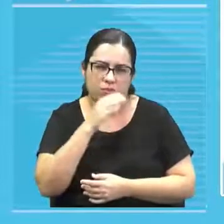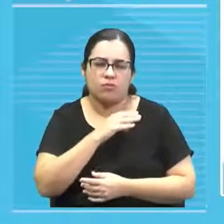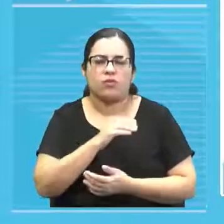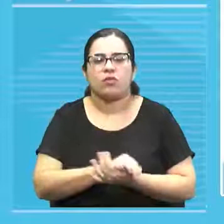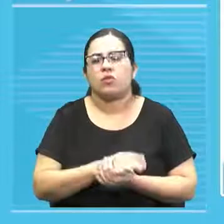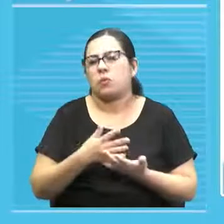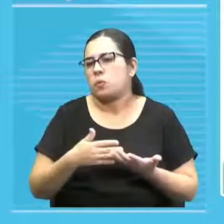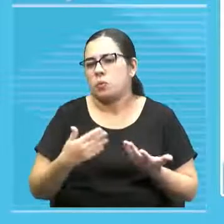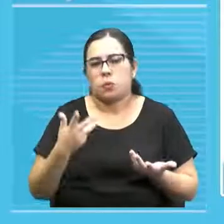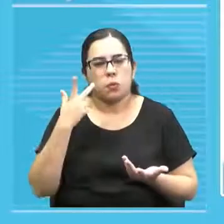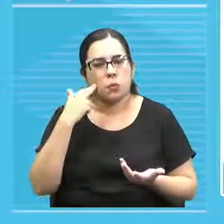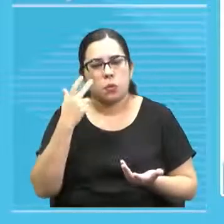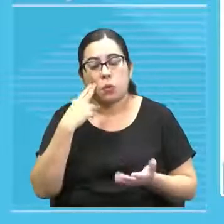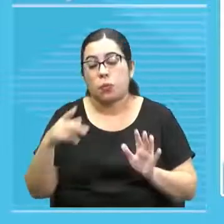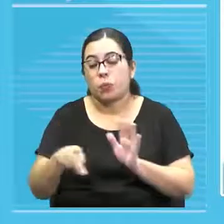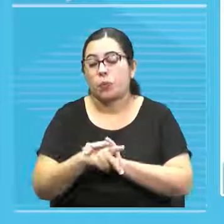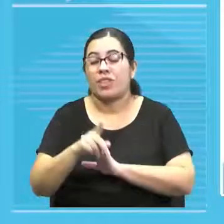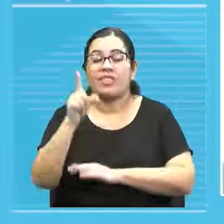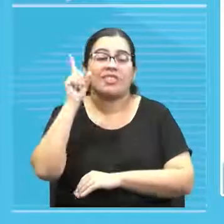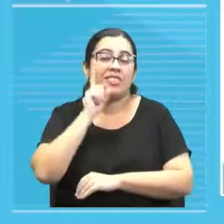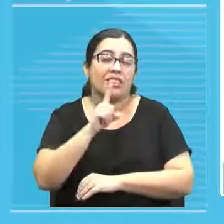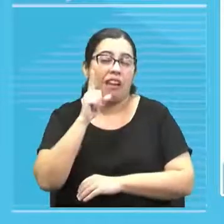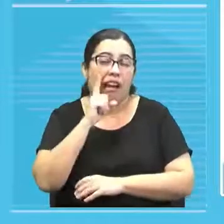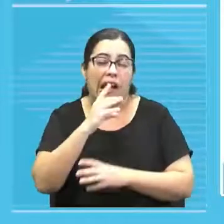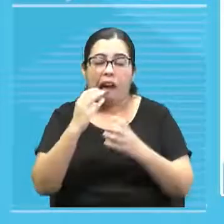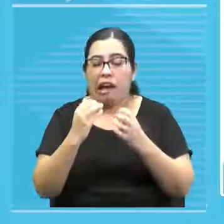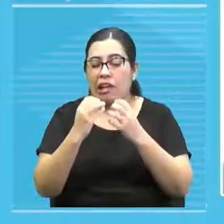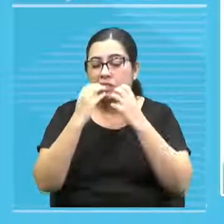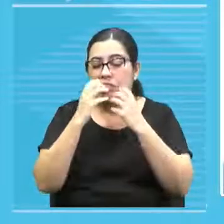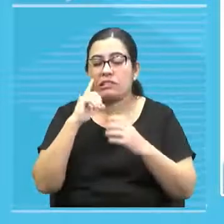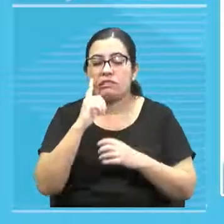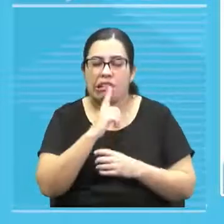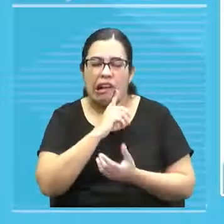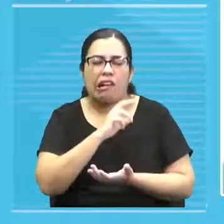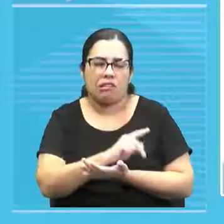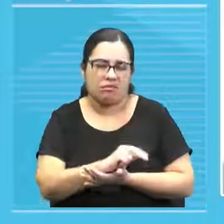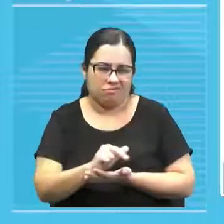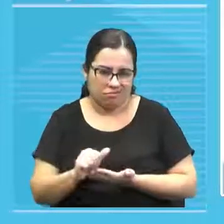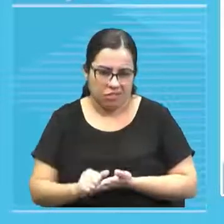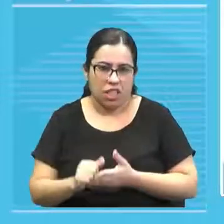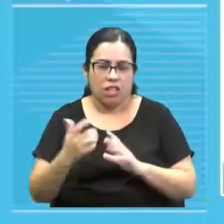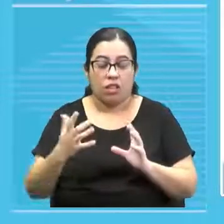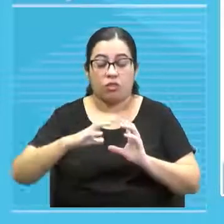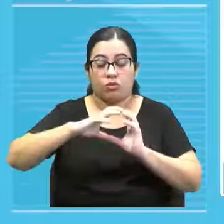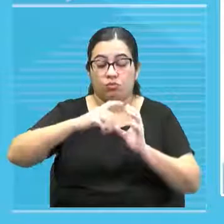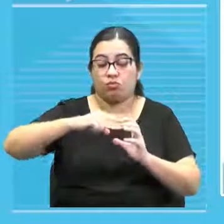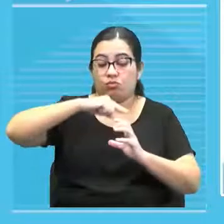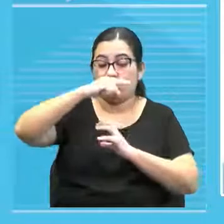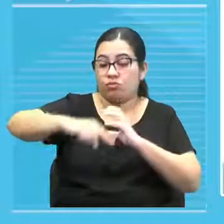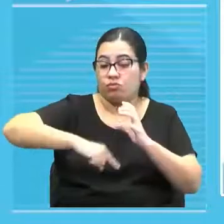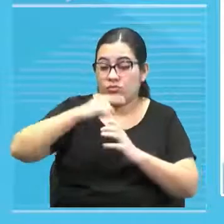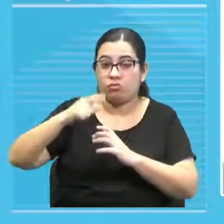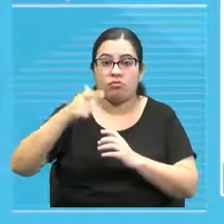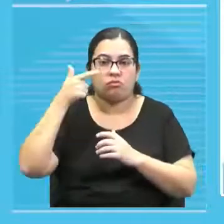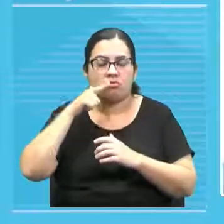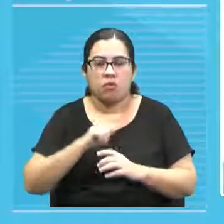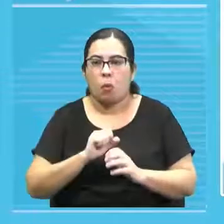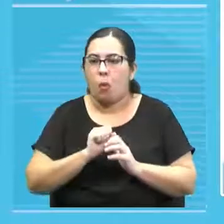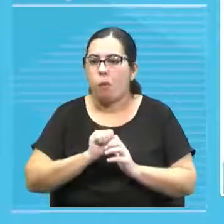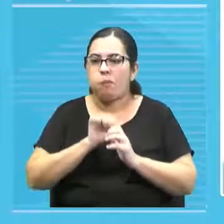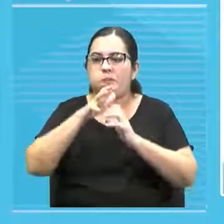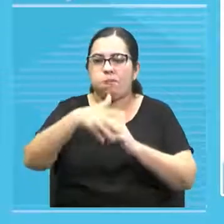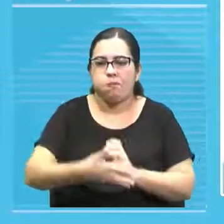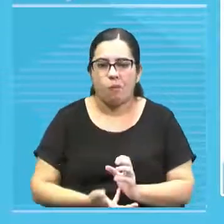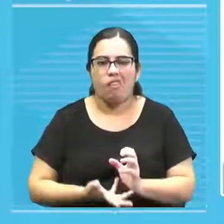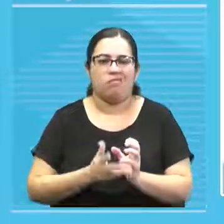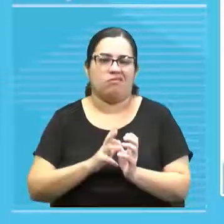padrão de alimentação americano e o fast-food ele se globaliza eles a Band